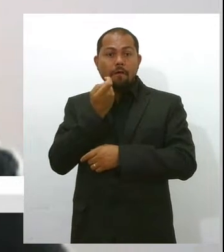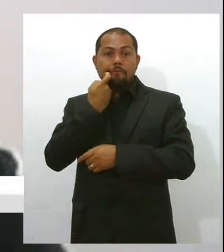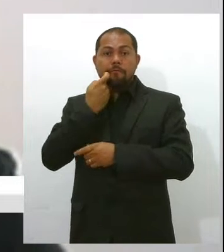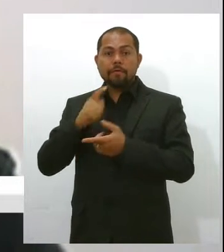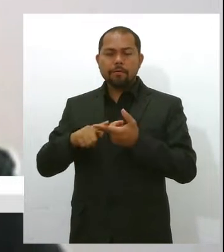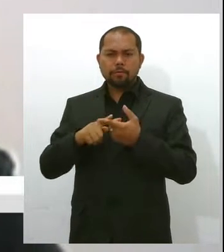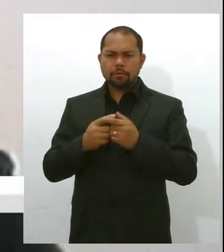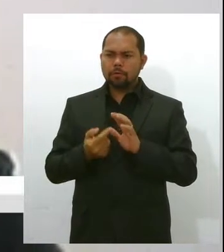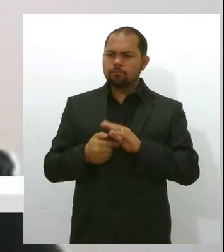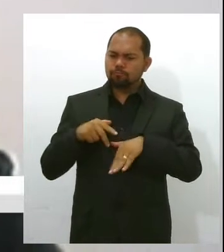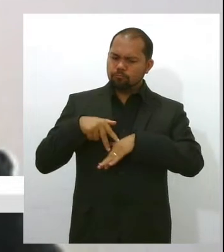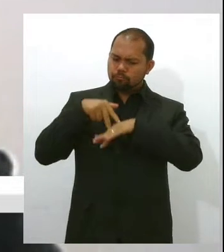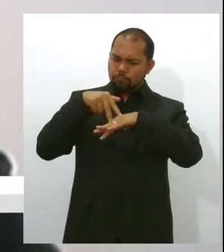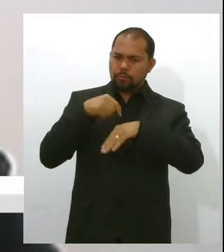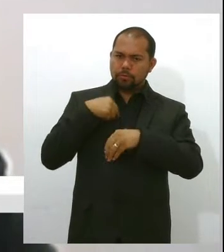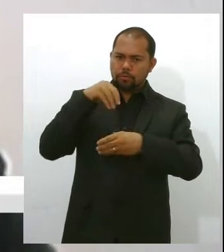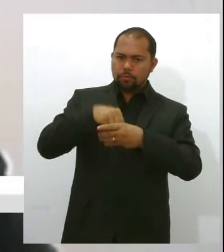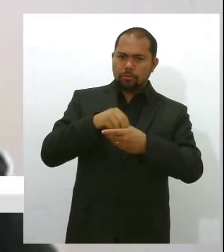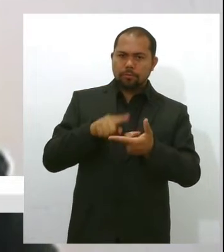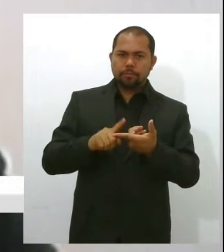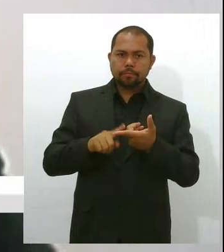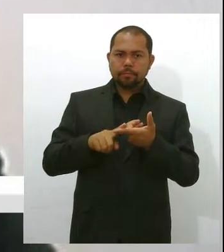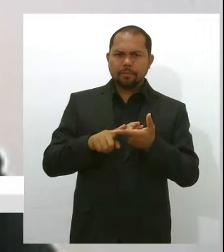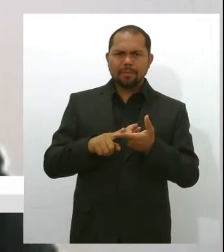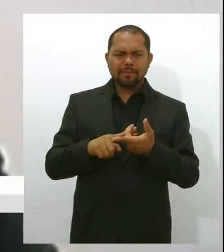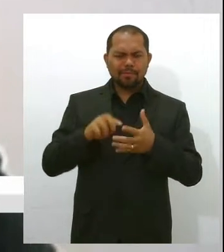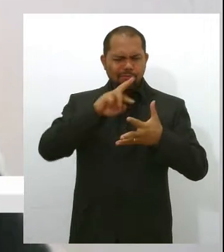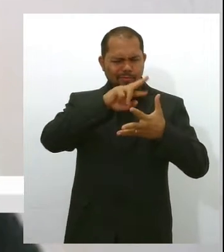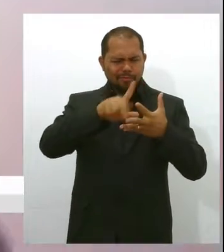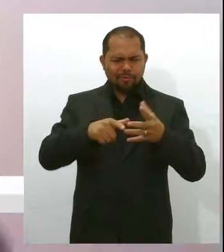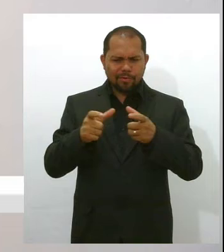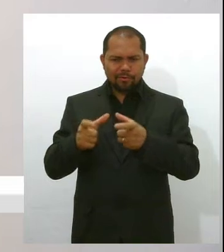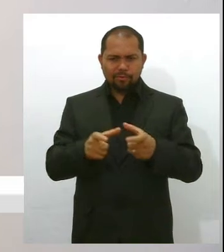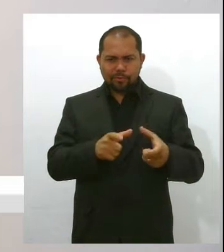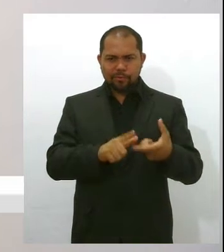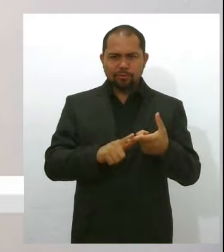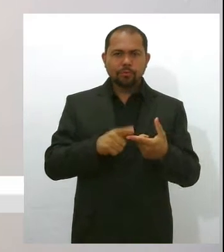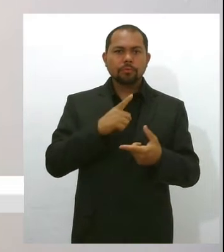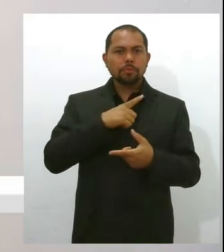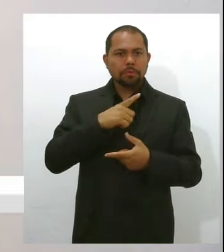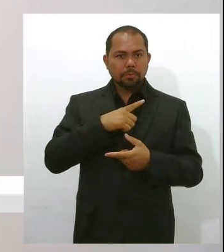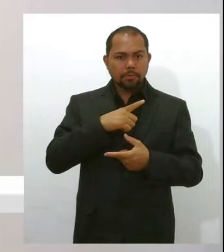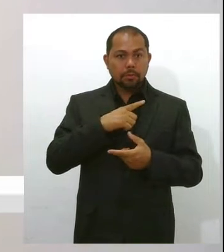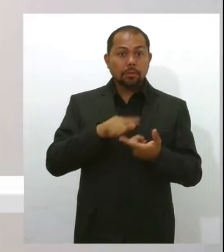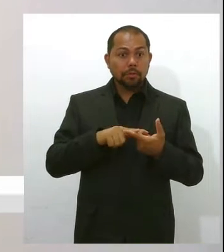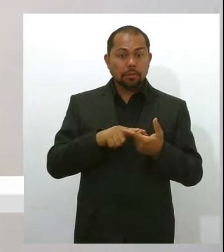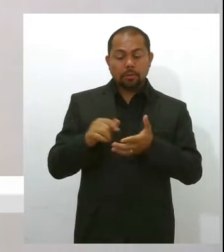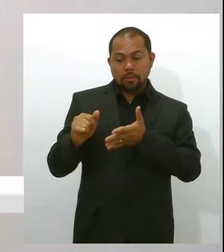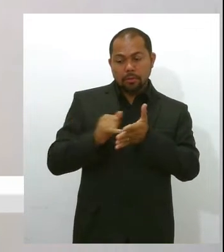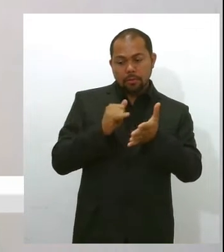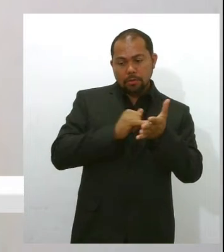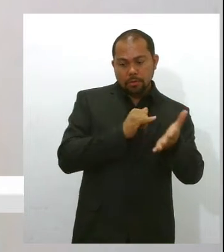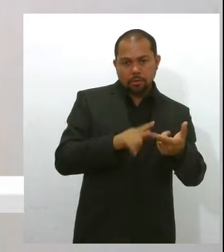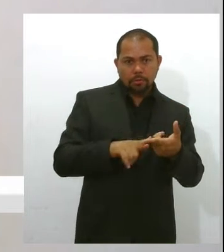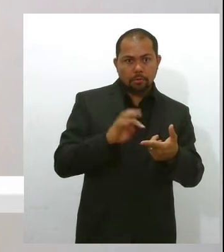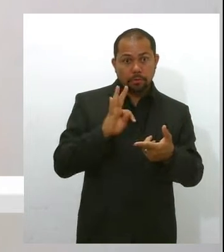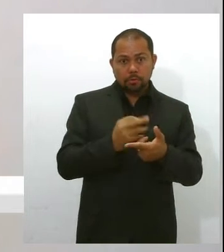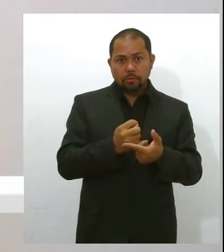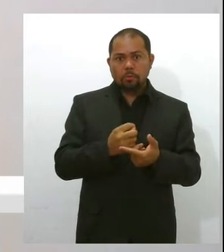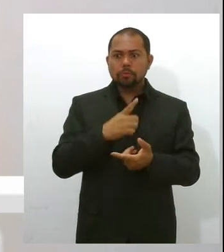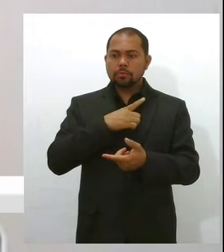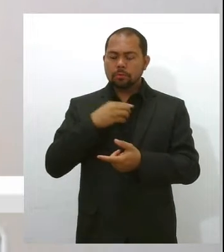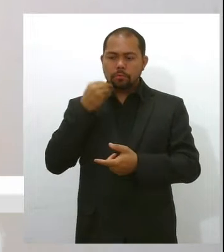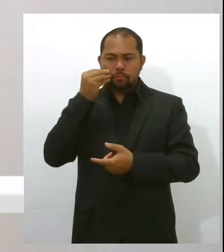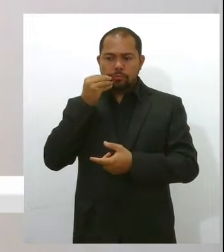E um monte de gente mais assim, que tá assinando. Né? E todo mundo se conecta dentro